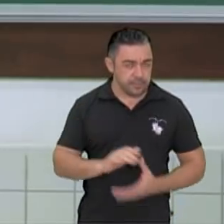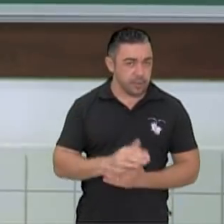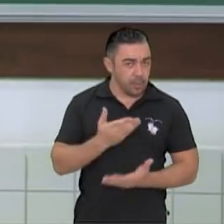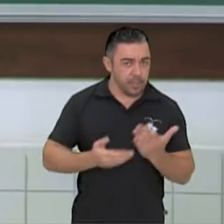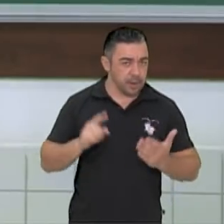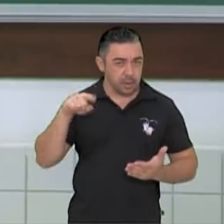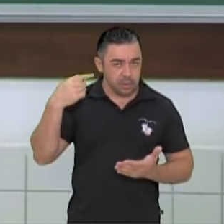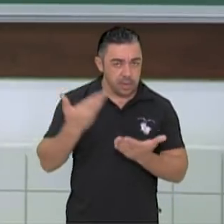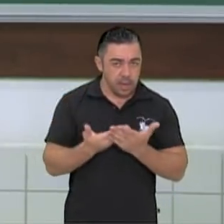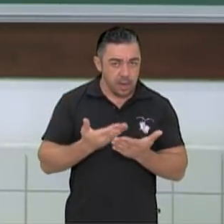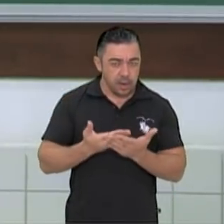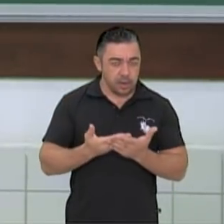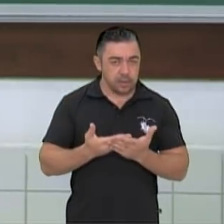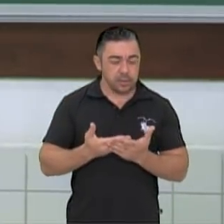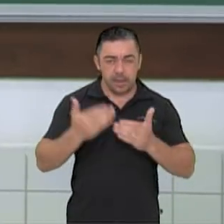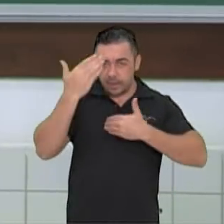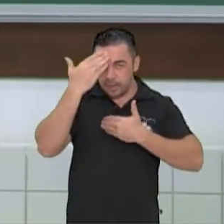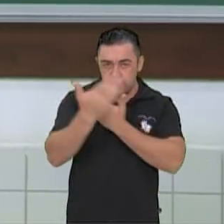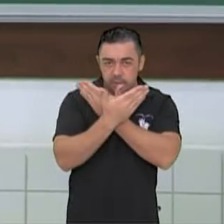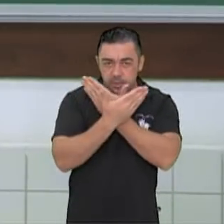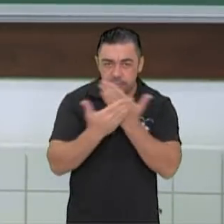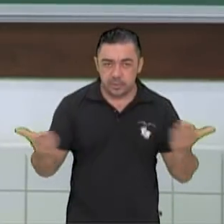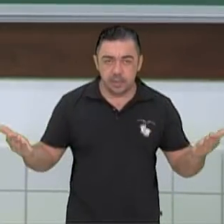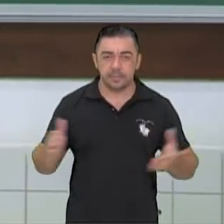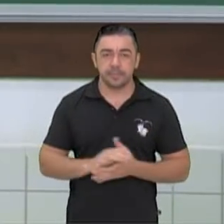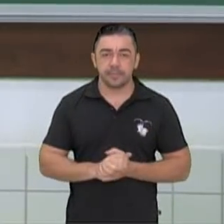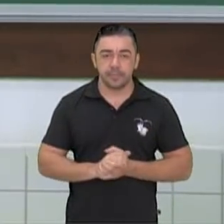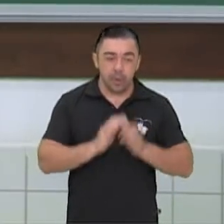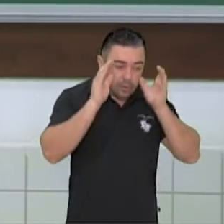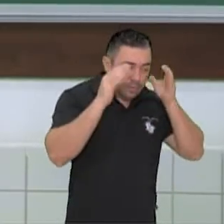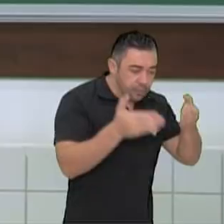percam a próxima aula. Só agradecimento a todos vocês.